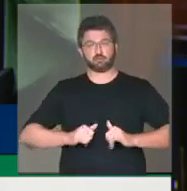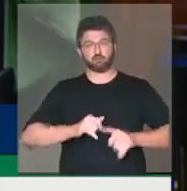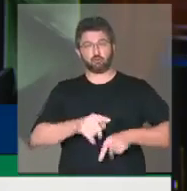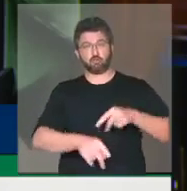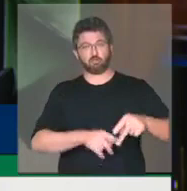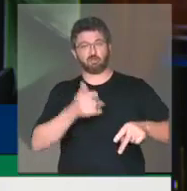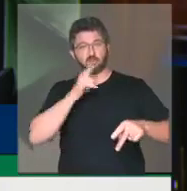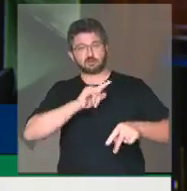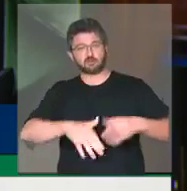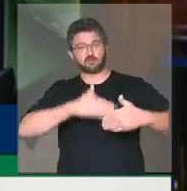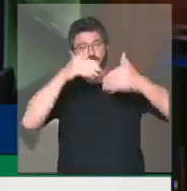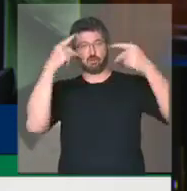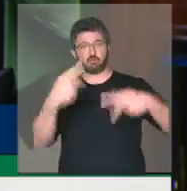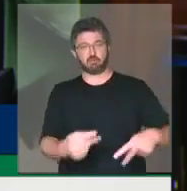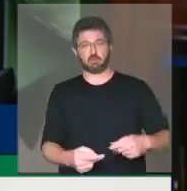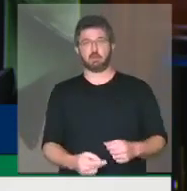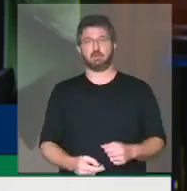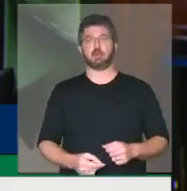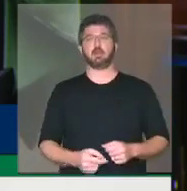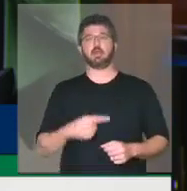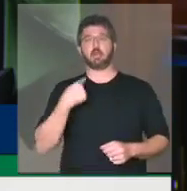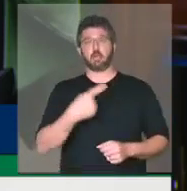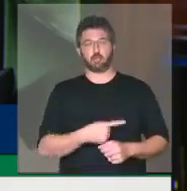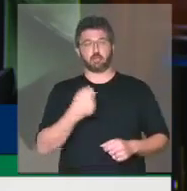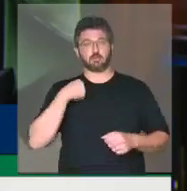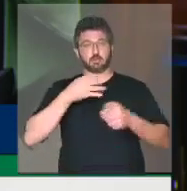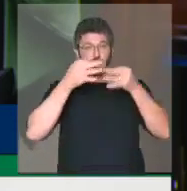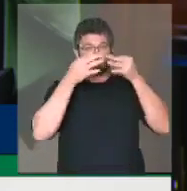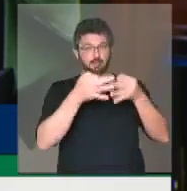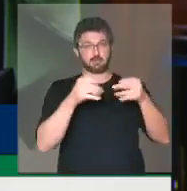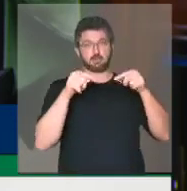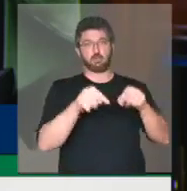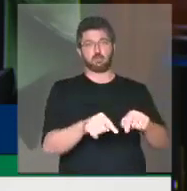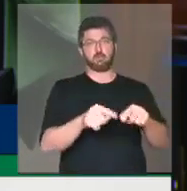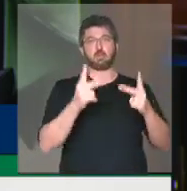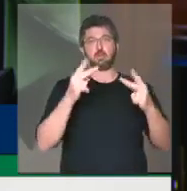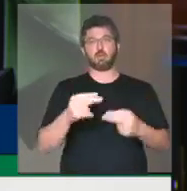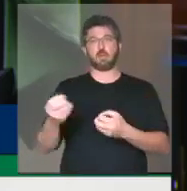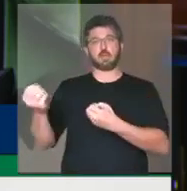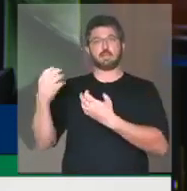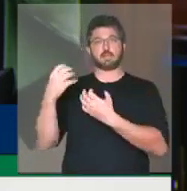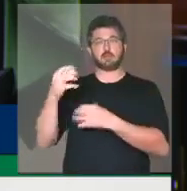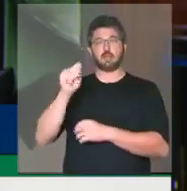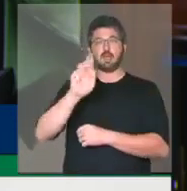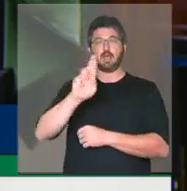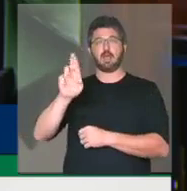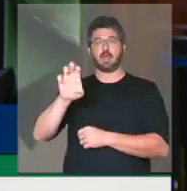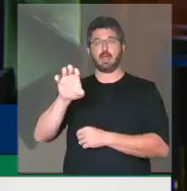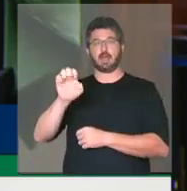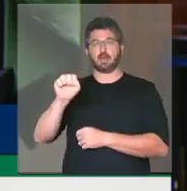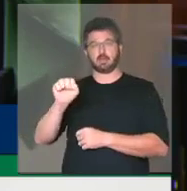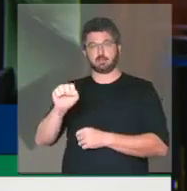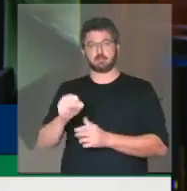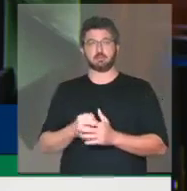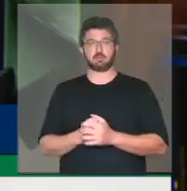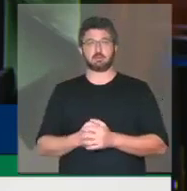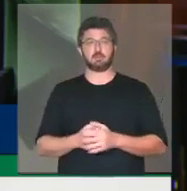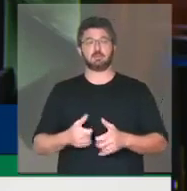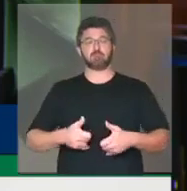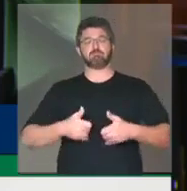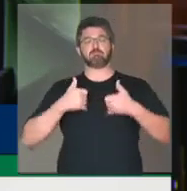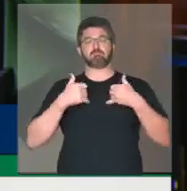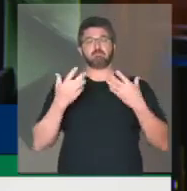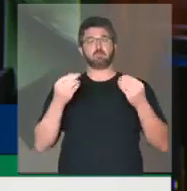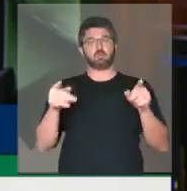povo brasileiro, em quem sempre devemos ter os olhos, como nos ensinava a doutora Arraes. E uma honra também